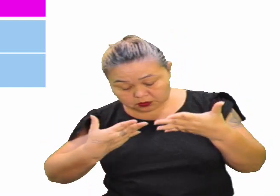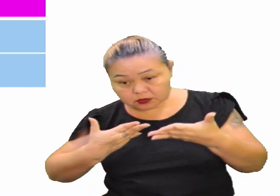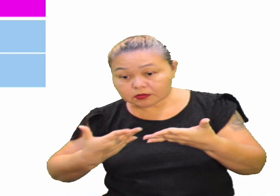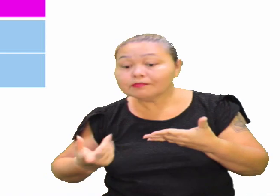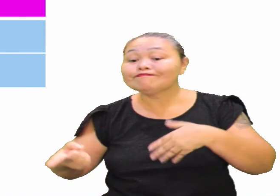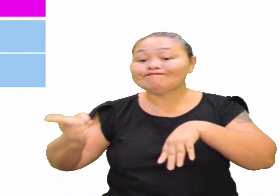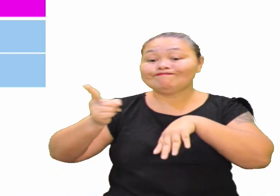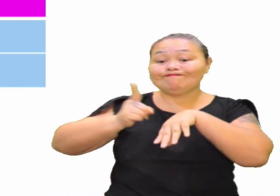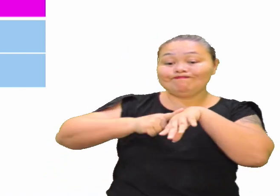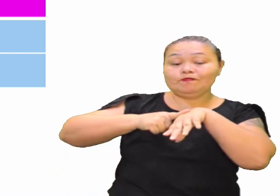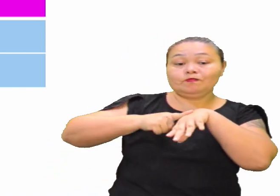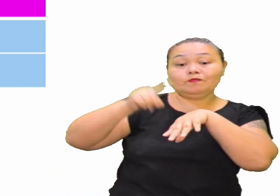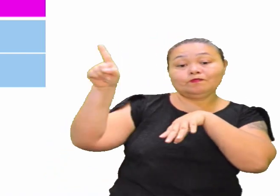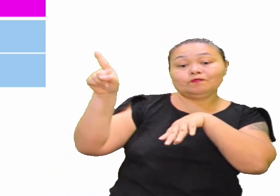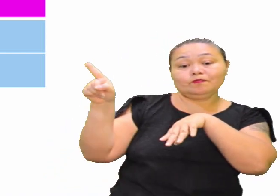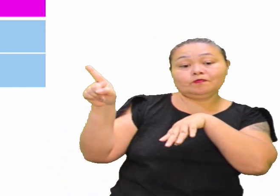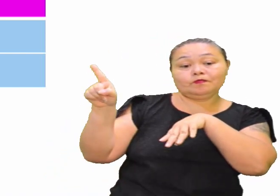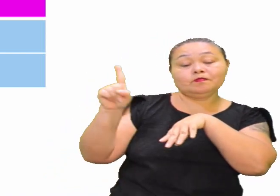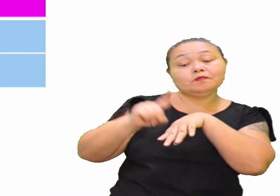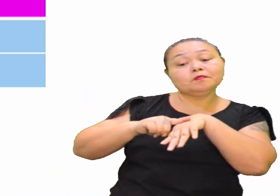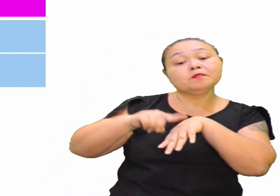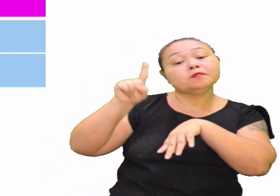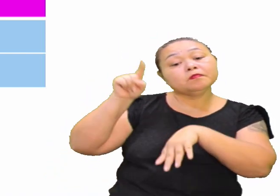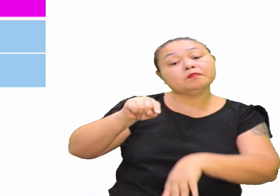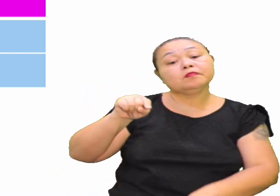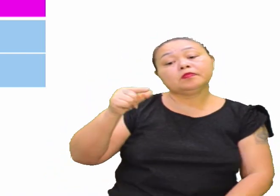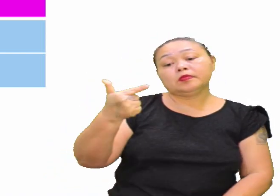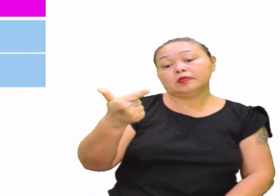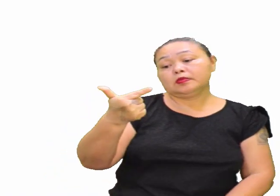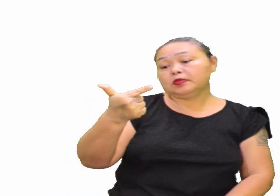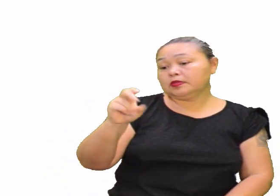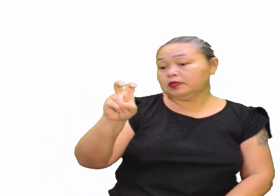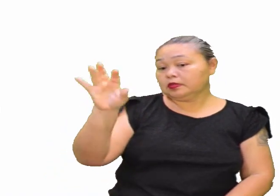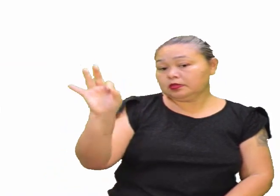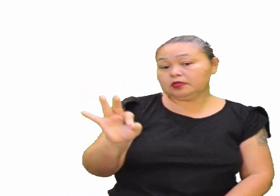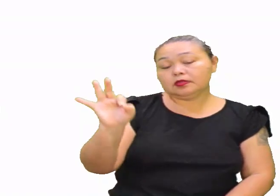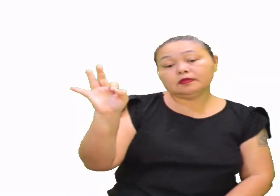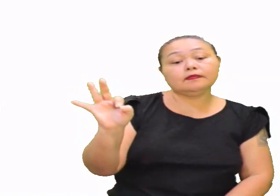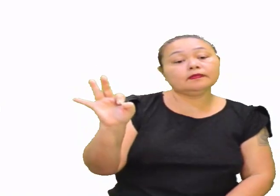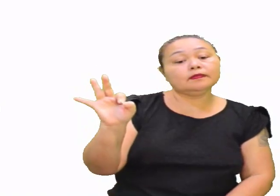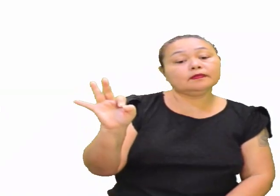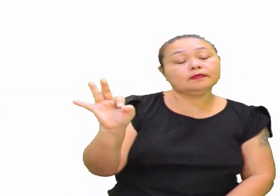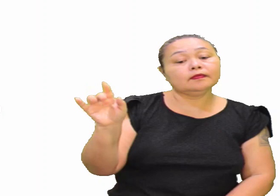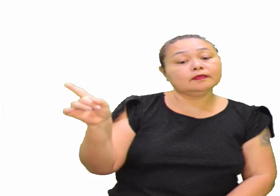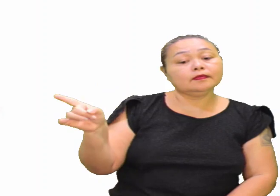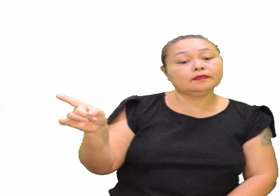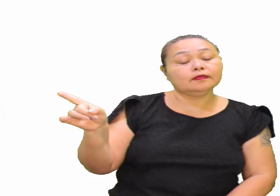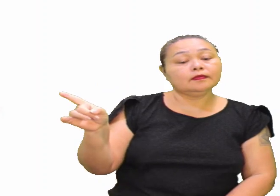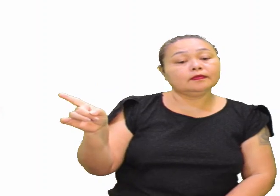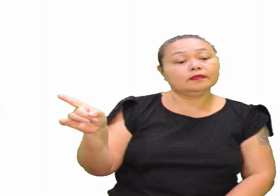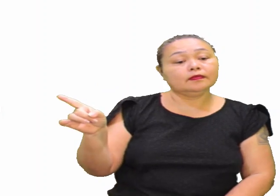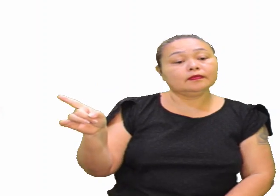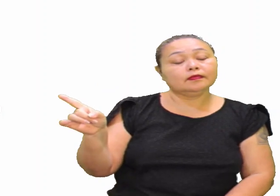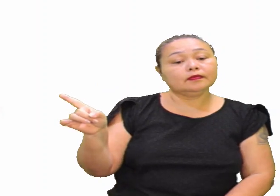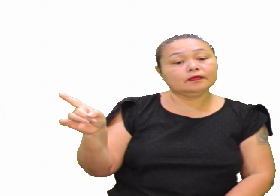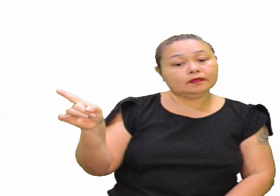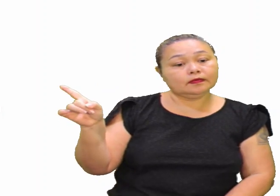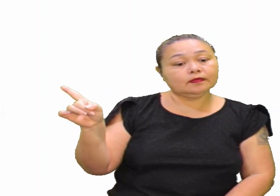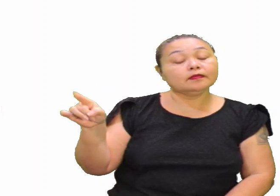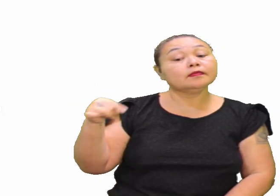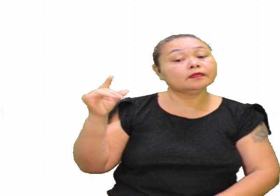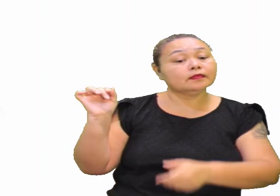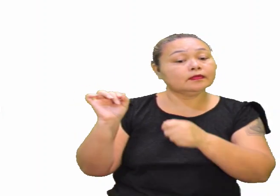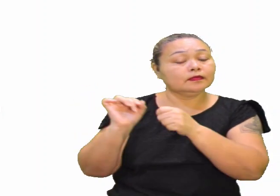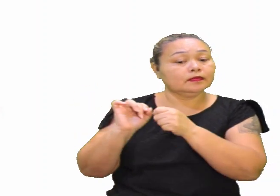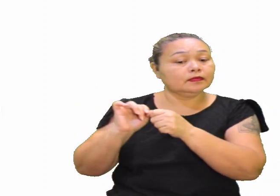Ó, Jefferson, não é o preto, é o amarelo. Olha aqui, ó. X